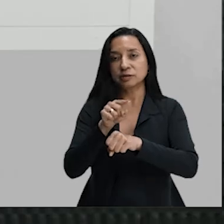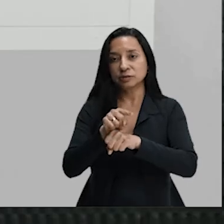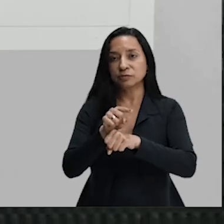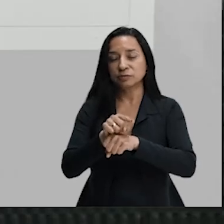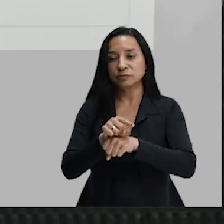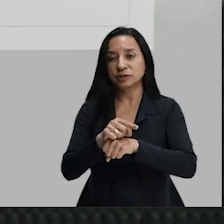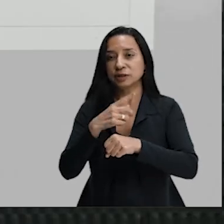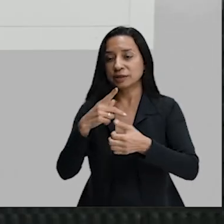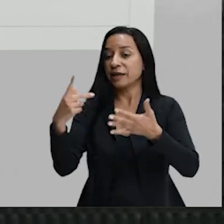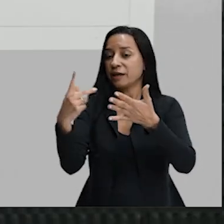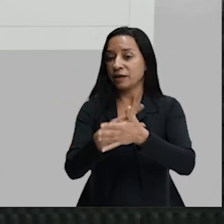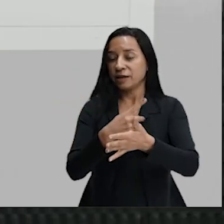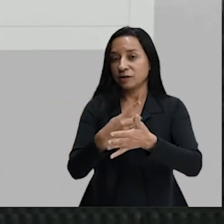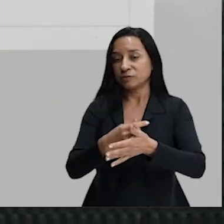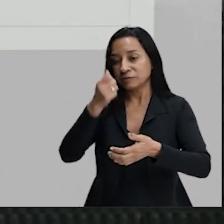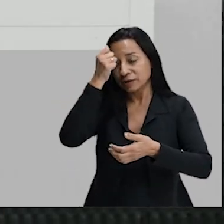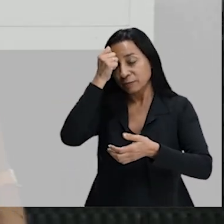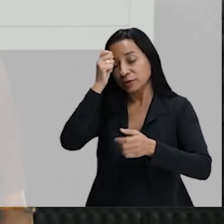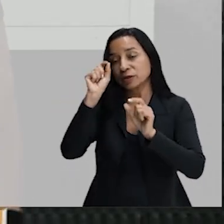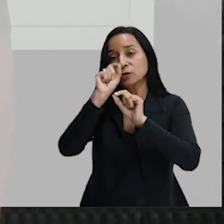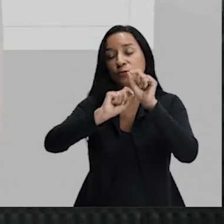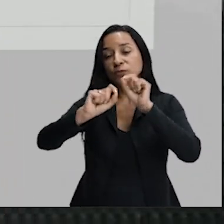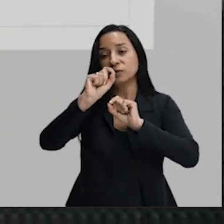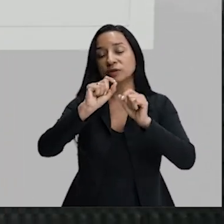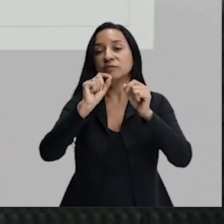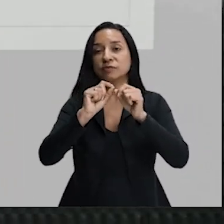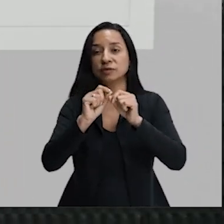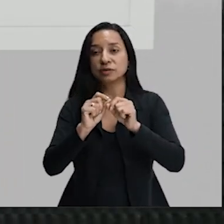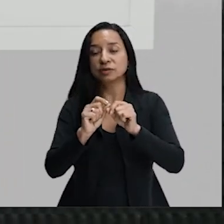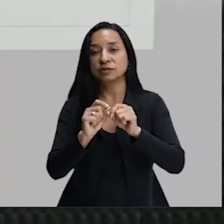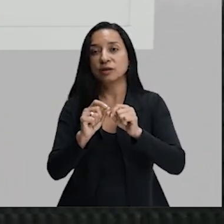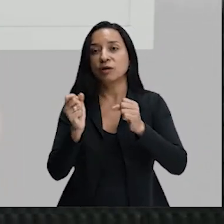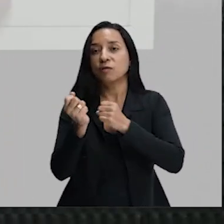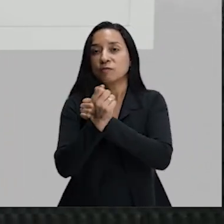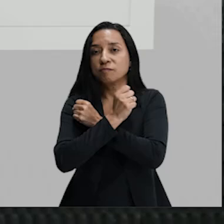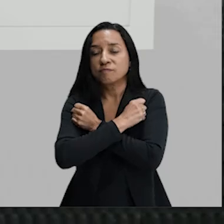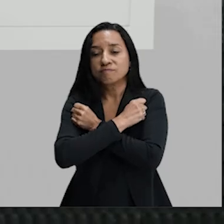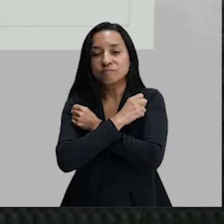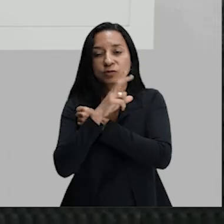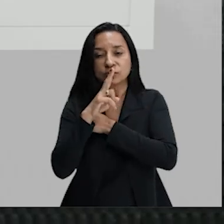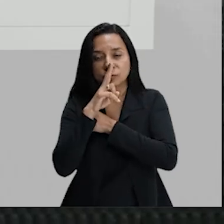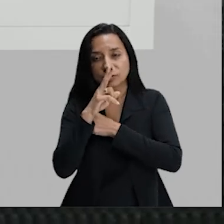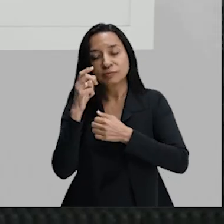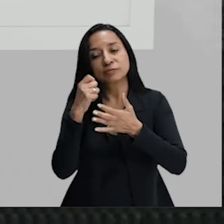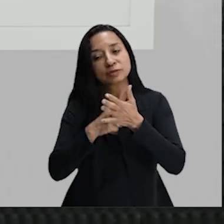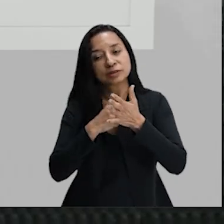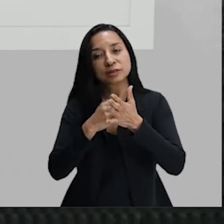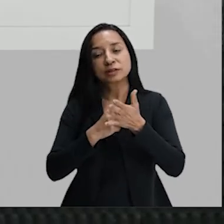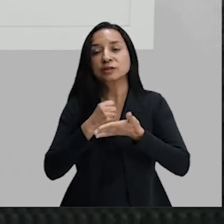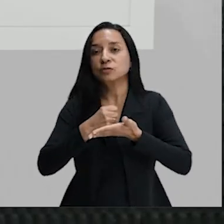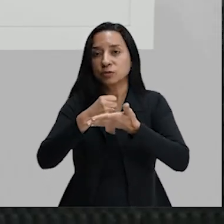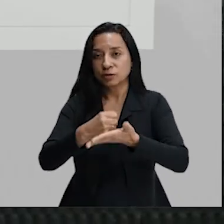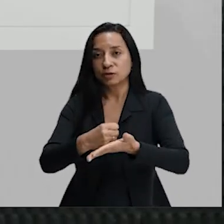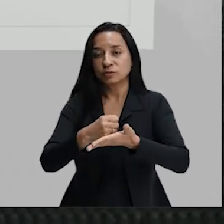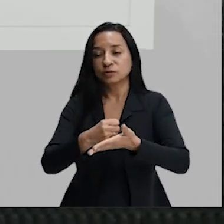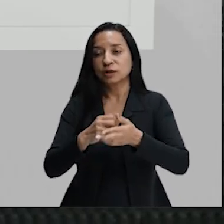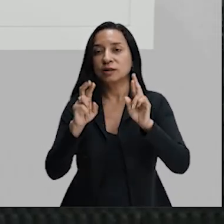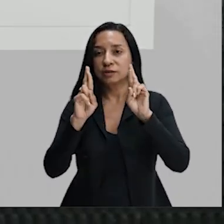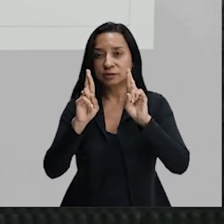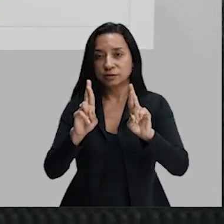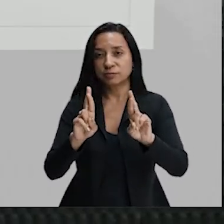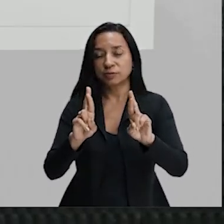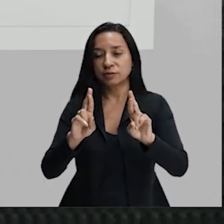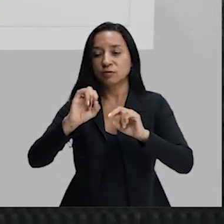fez, tá bom? Vai ficando aqui o nosso forte abraço a vocês. Nós estamos tentando sempre contribuir com os senhores. Espero que os